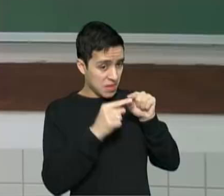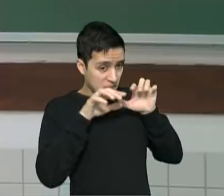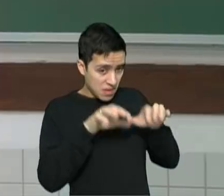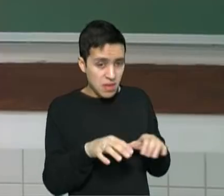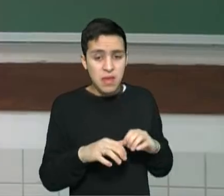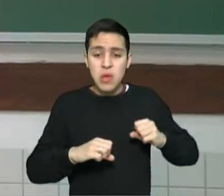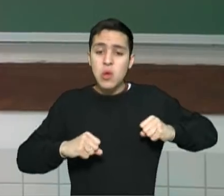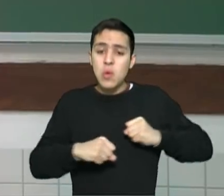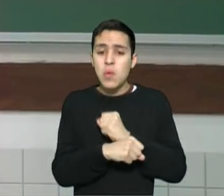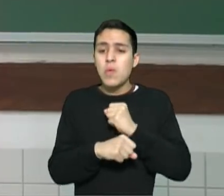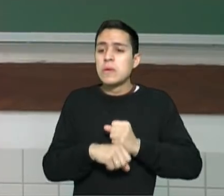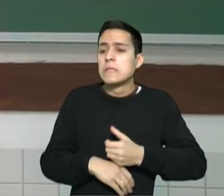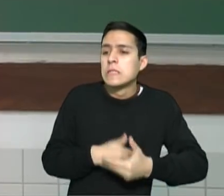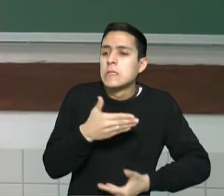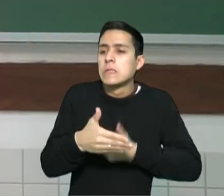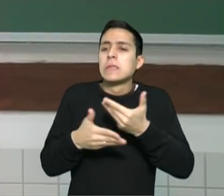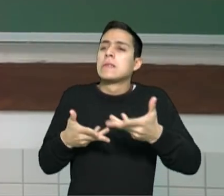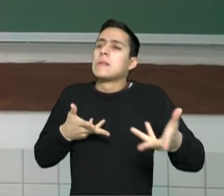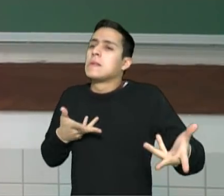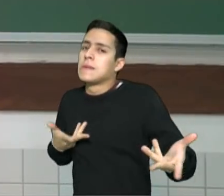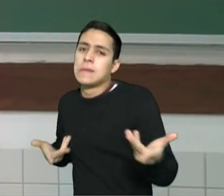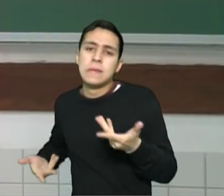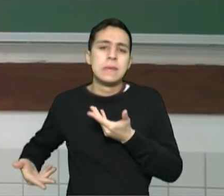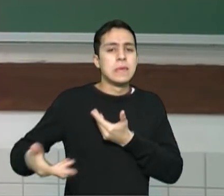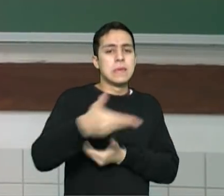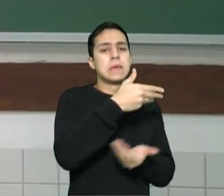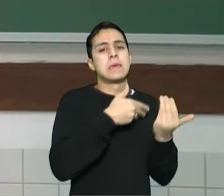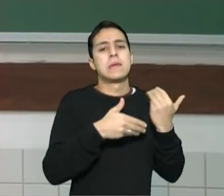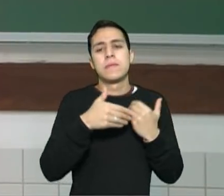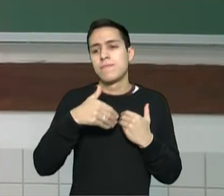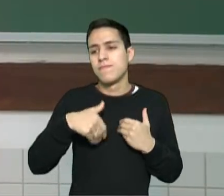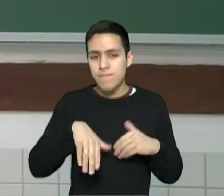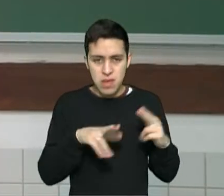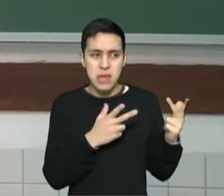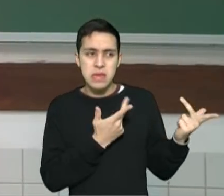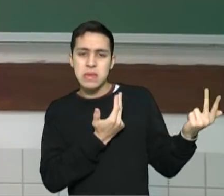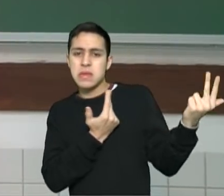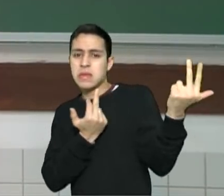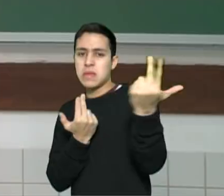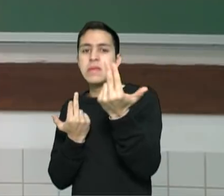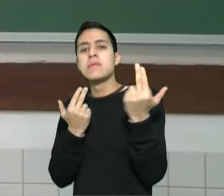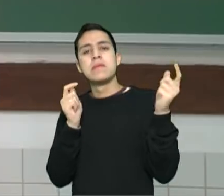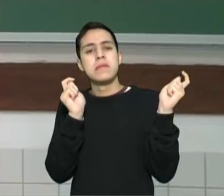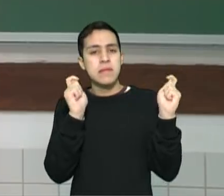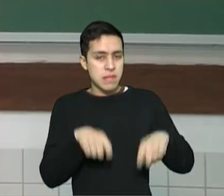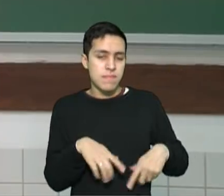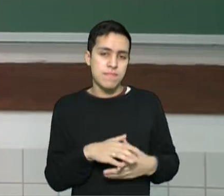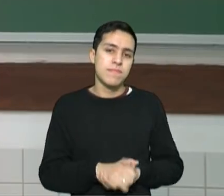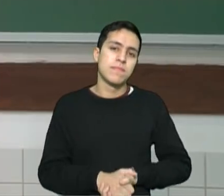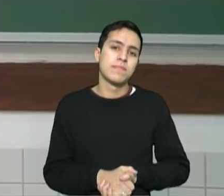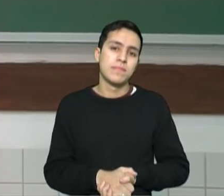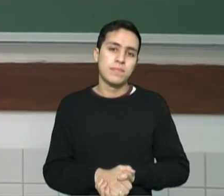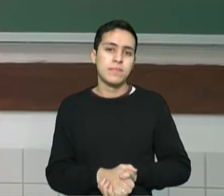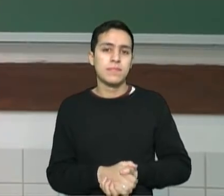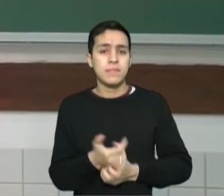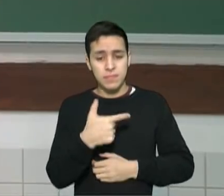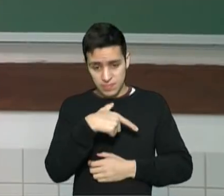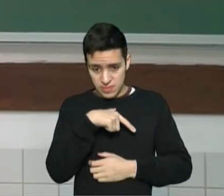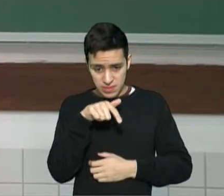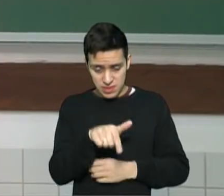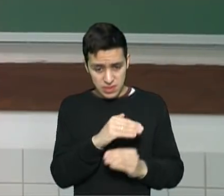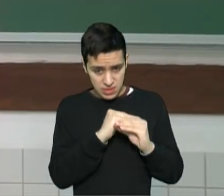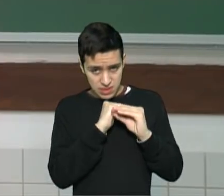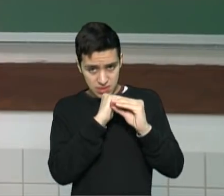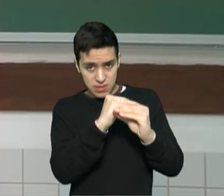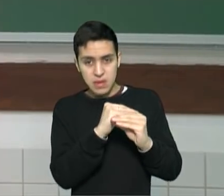uma questão compartilhada, então, o mais igualmente distribuído possível. Ter essa